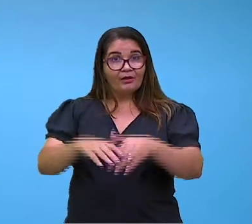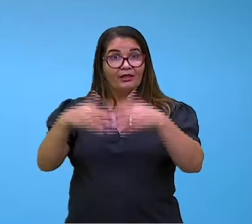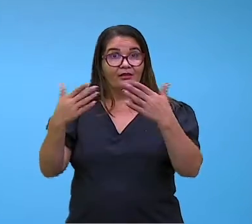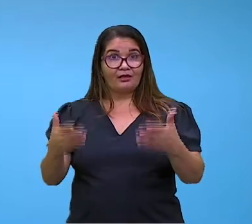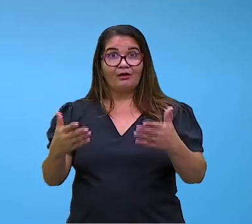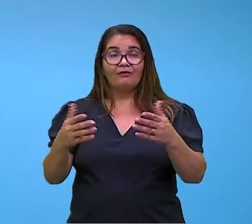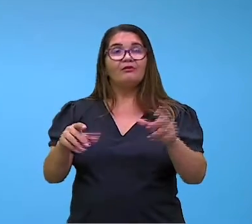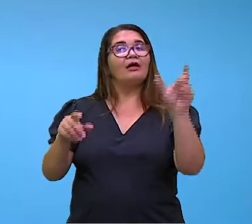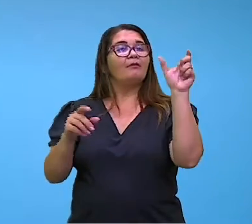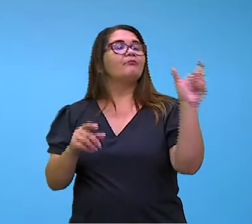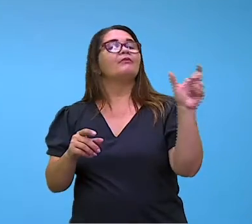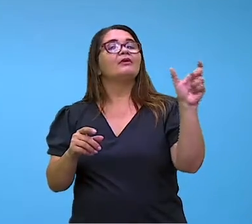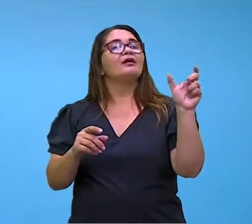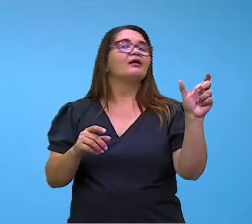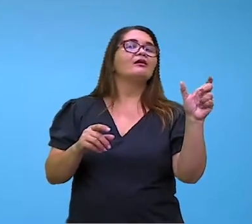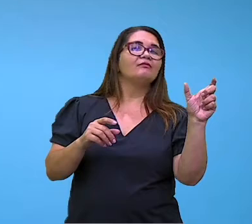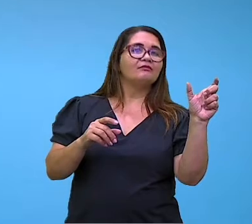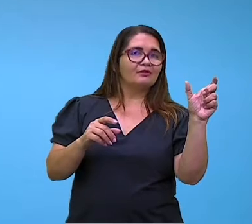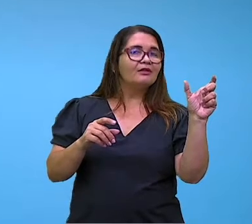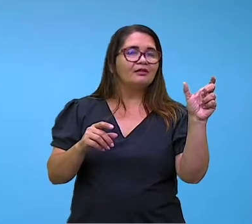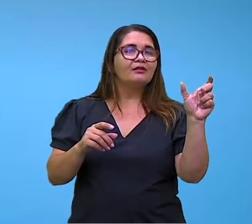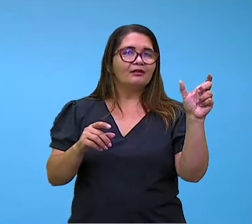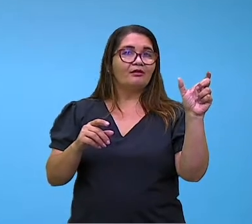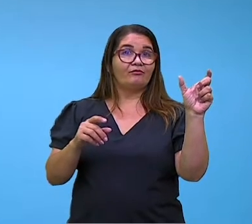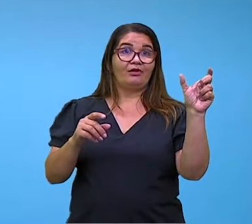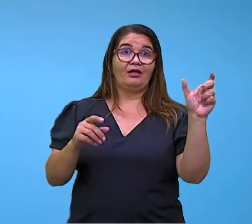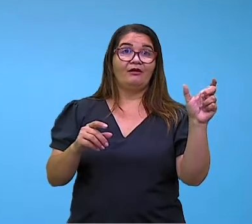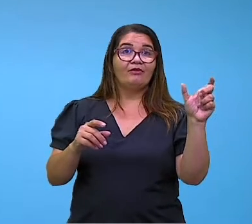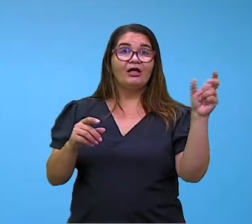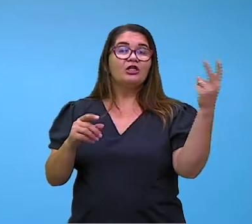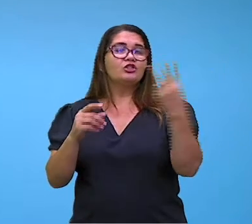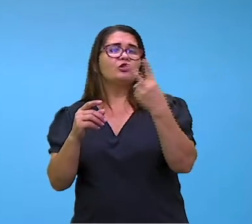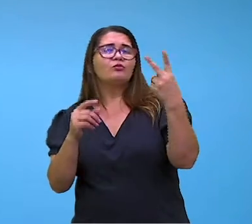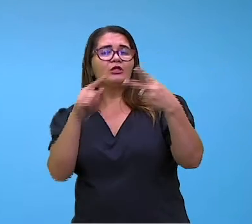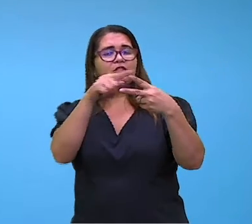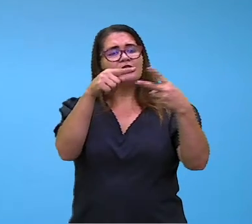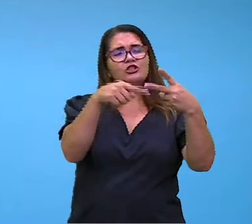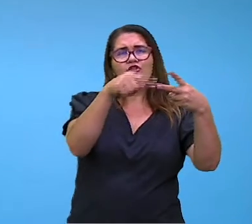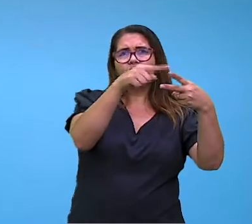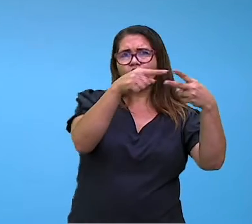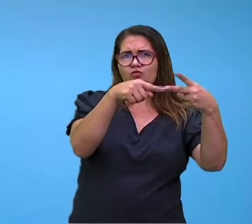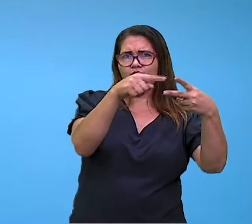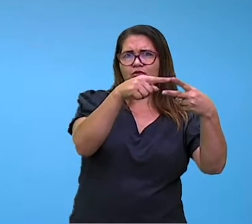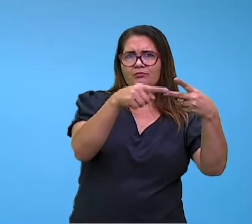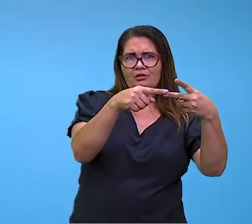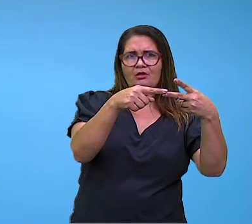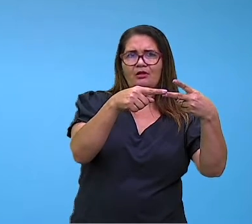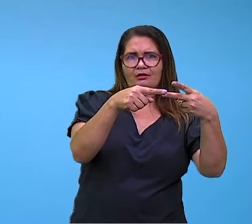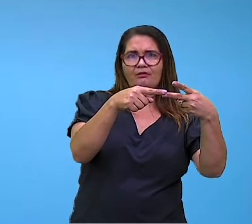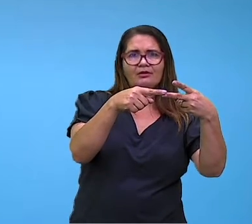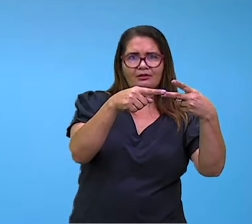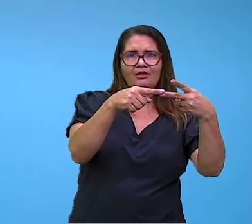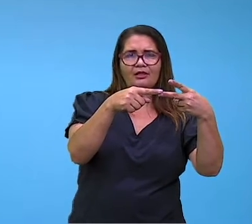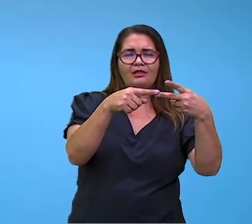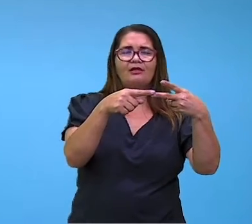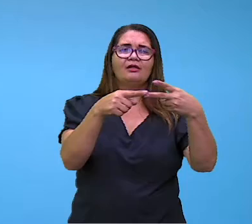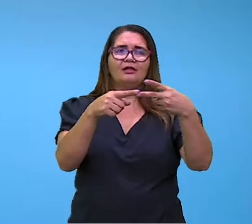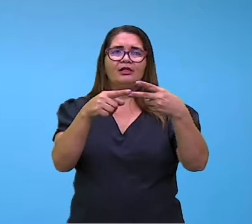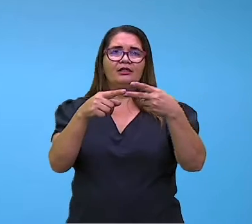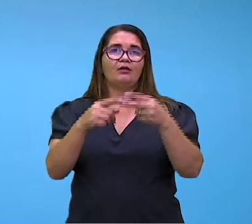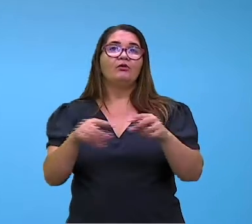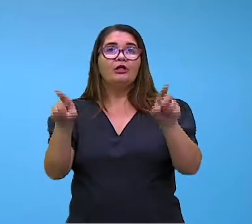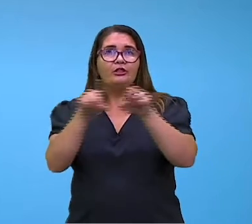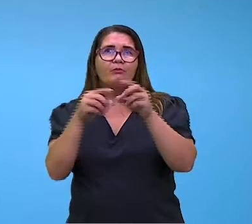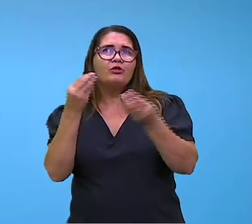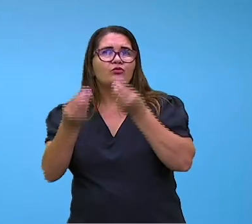palavra realize. E a palavra actually, que nós tivemos ali naquele painel 3, que é a parte 3 da nossa